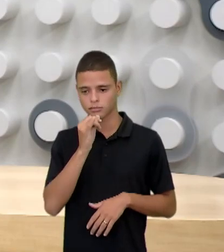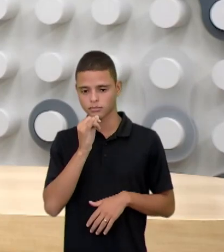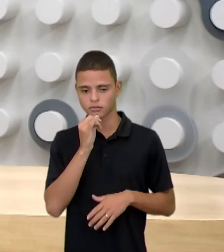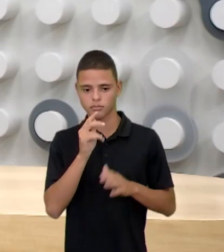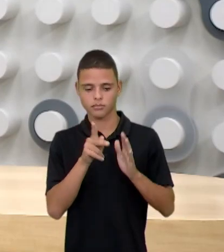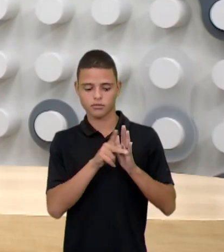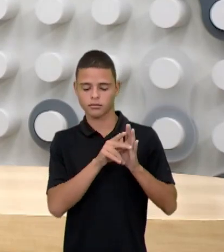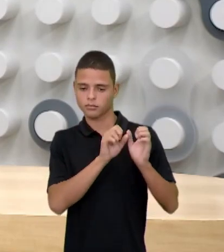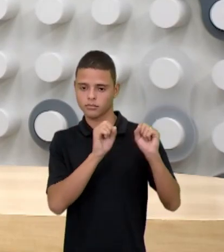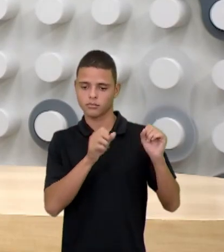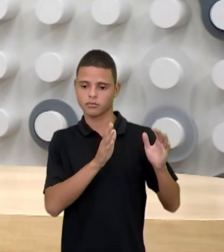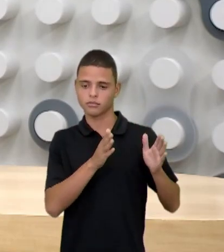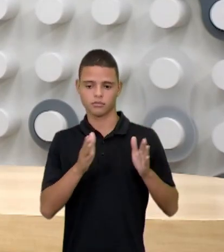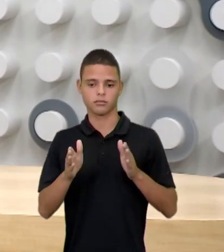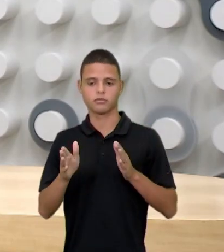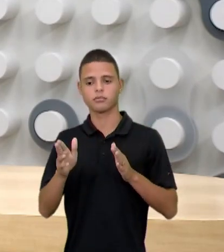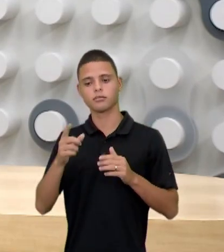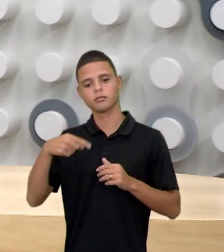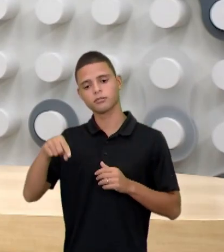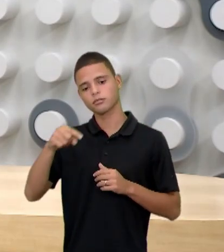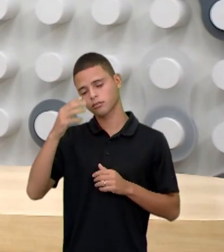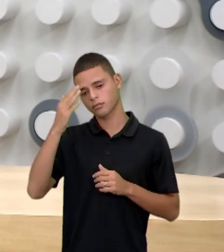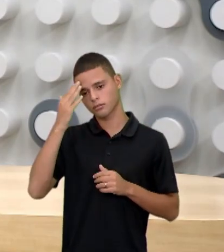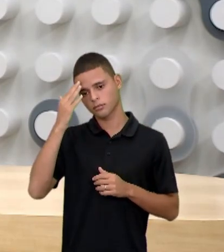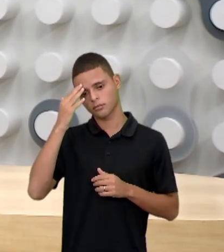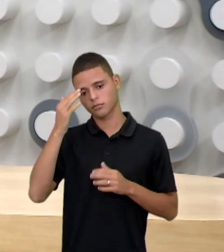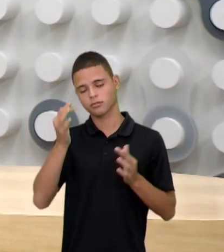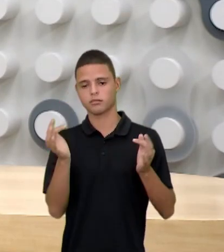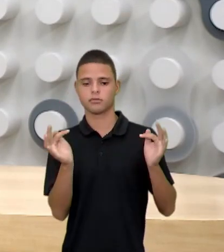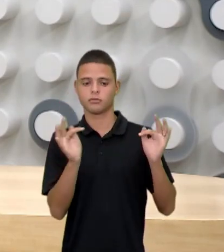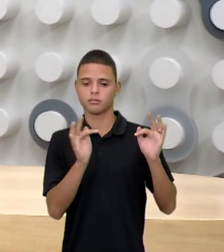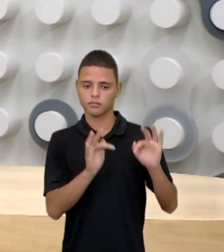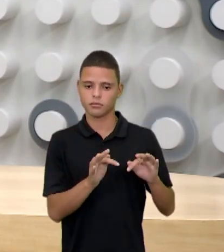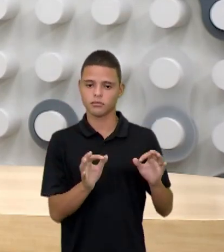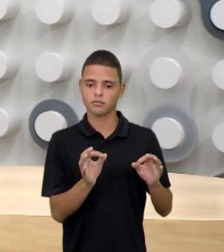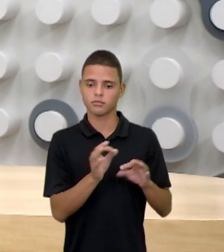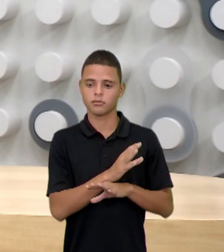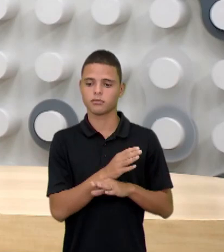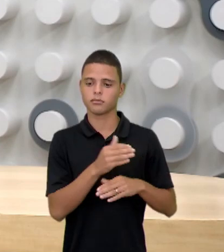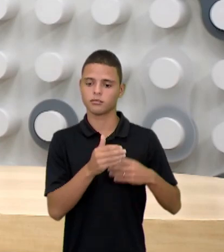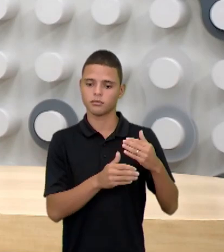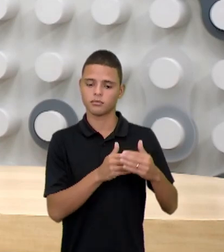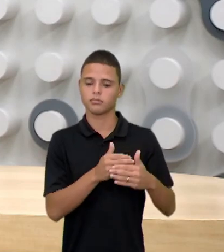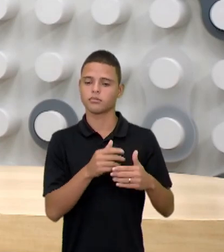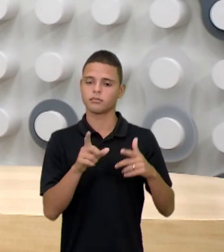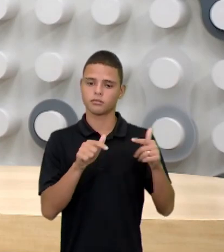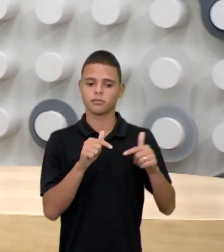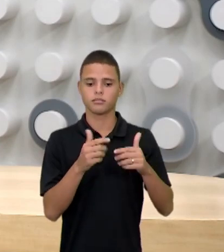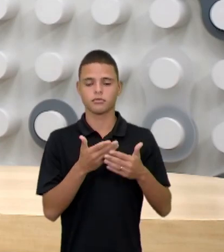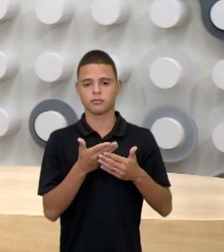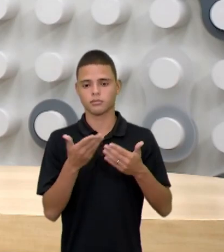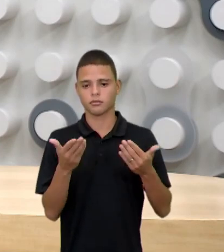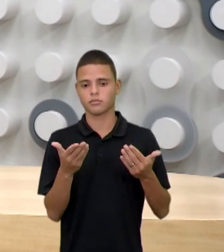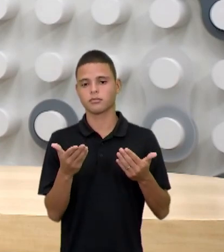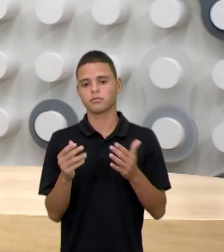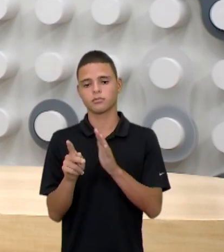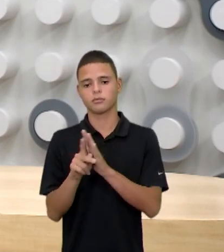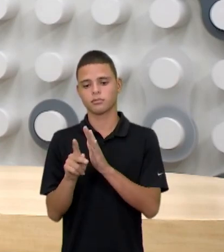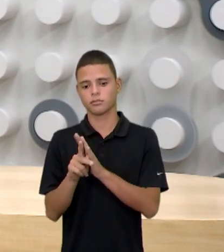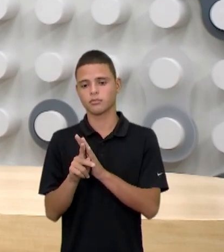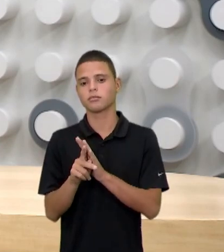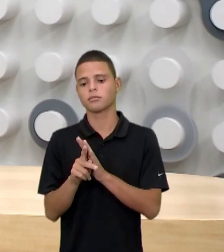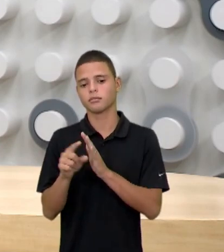na sistematização, porque a gente sabe que a sistematização é a finalização do processo de trabalho de vocês aí na